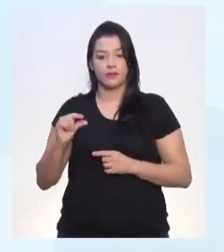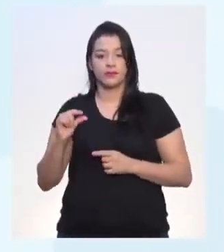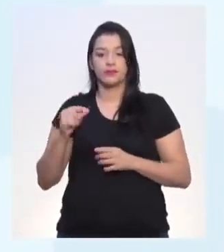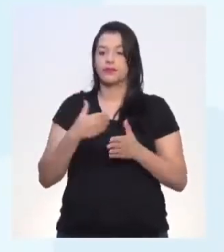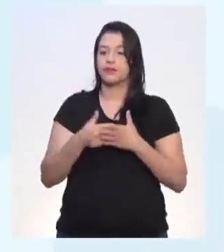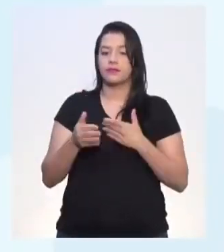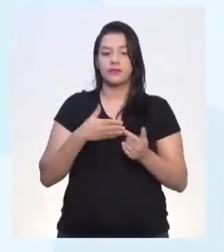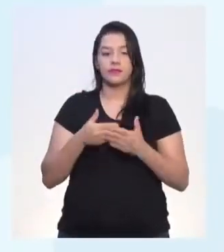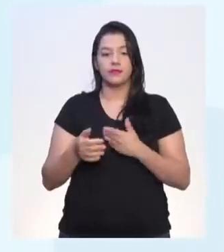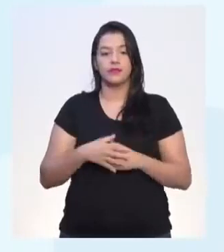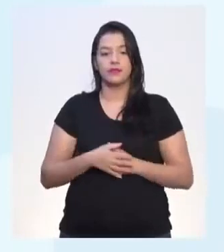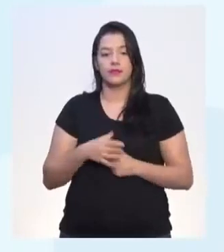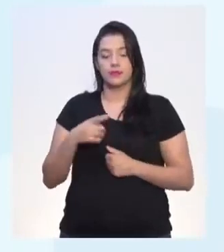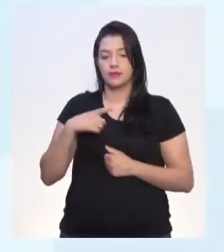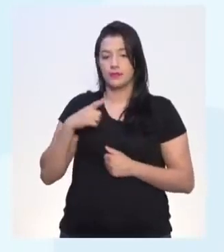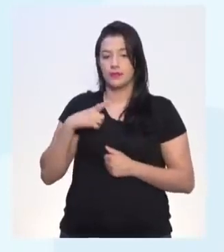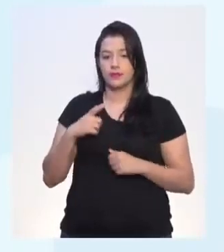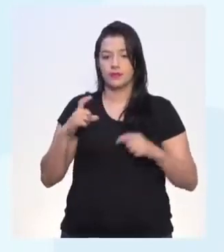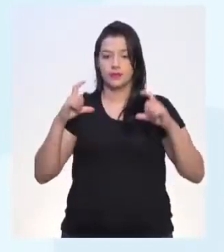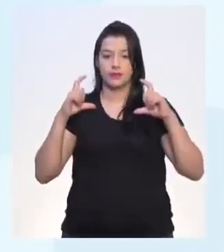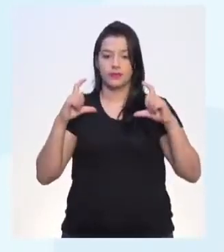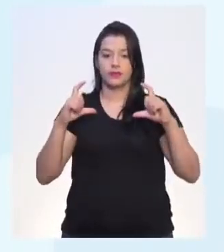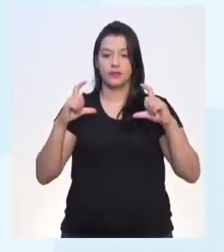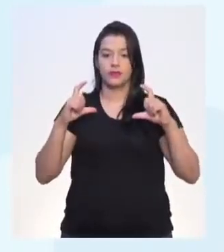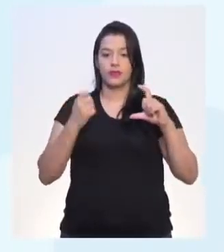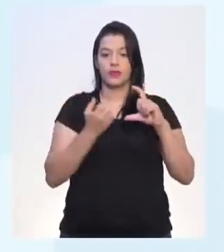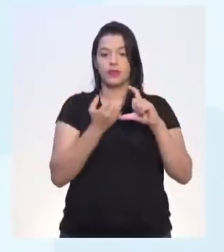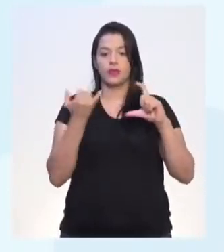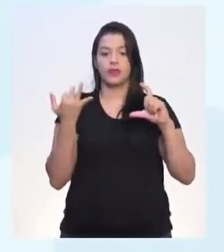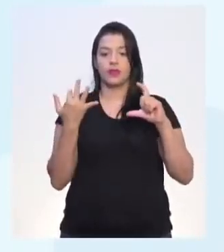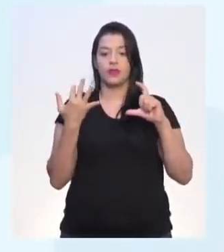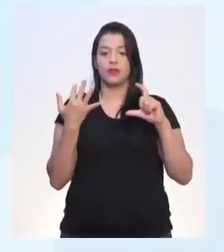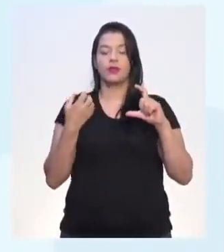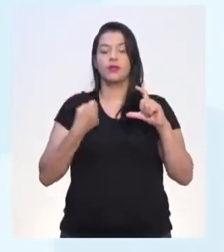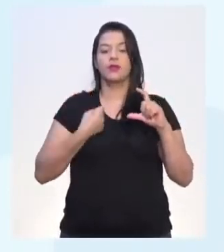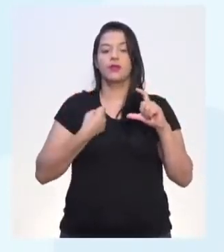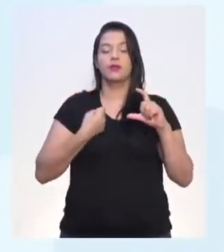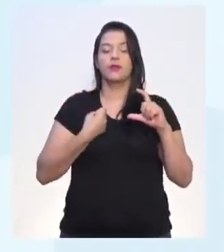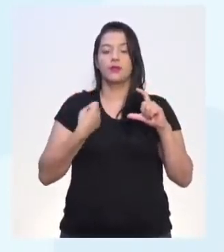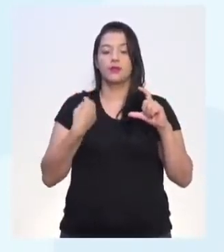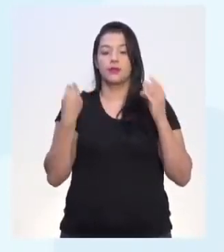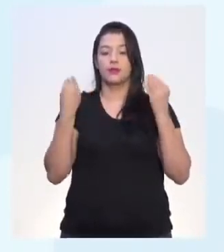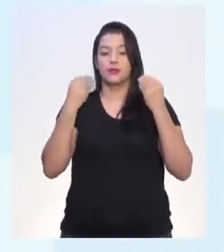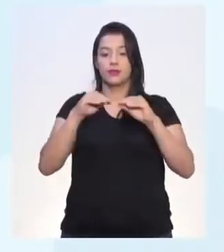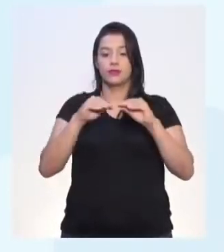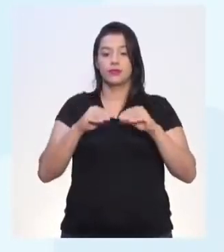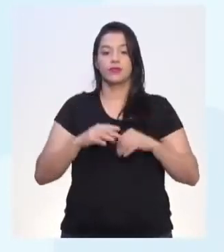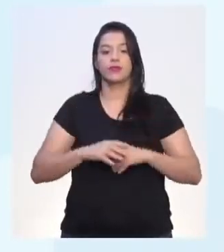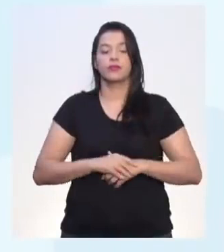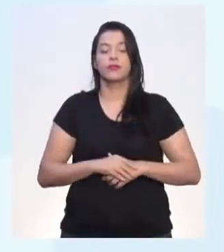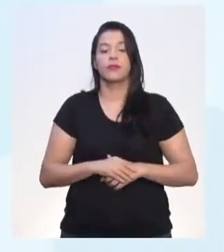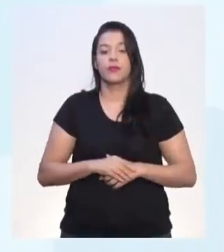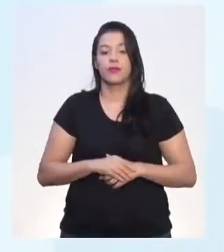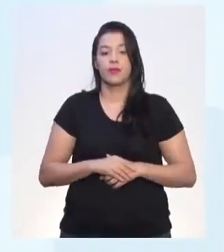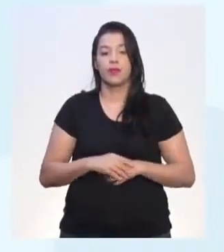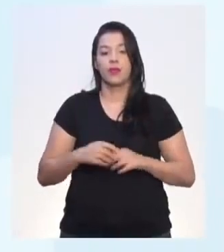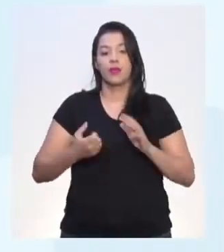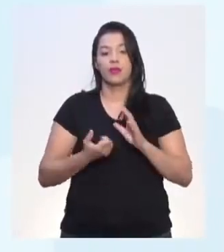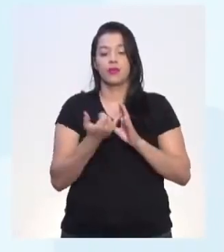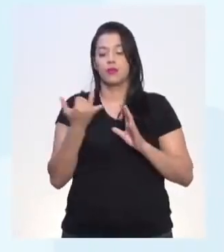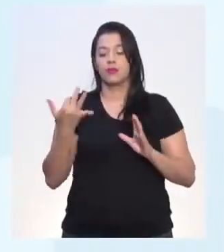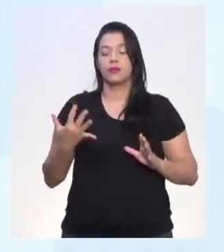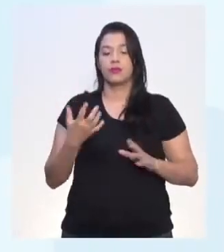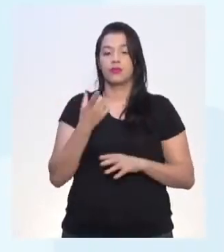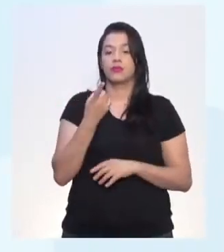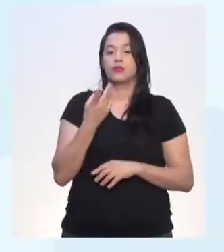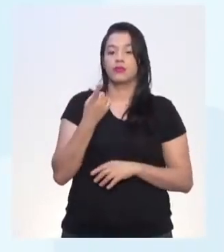gente representa assim, ó. Coloque o dono de quem você quer saber os múltiplos, né? O dono da tabuada aqui. Então, quem são os múltiplos de 12?